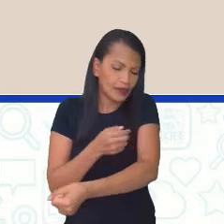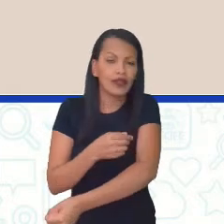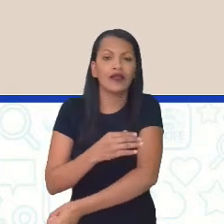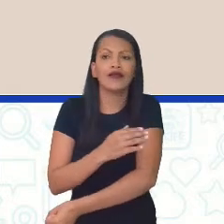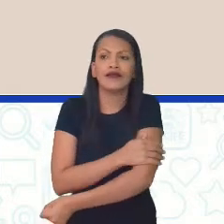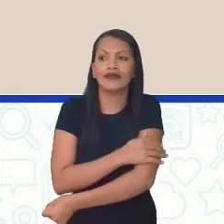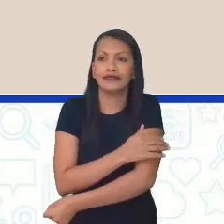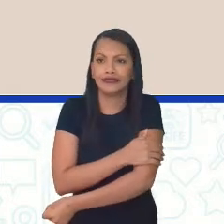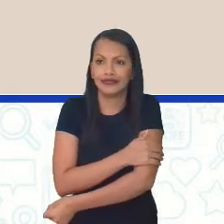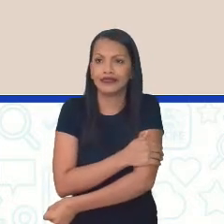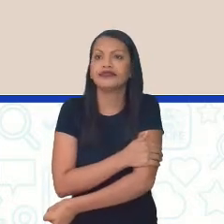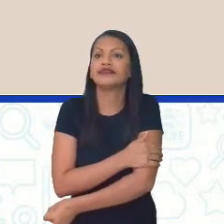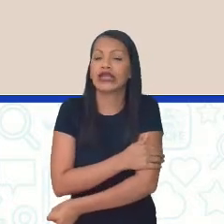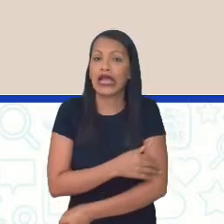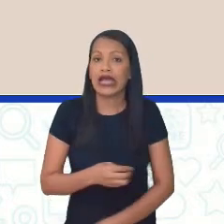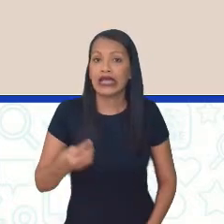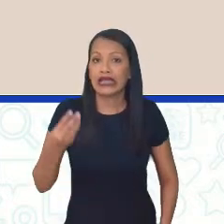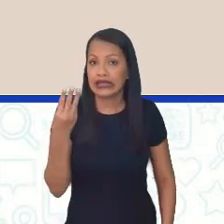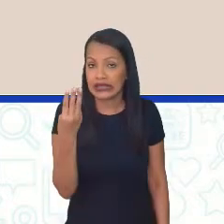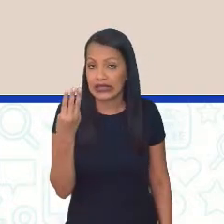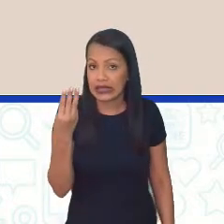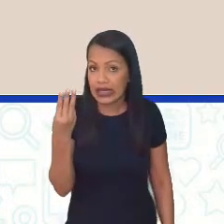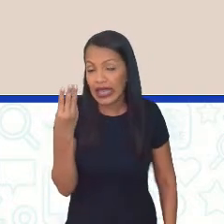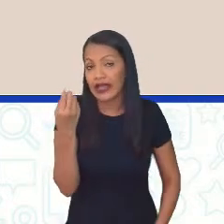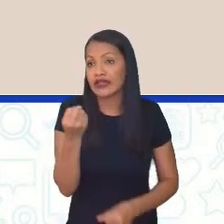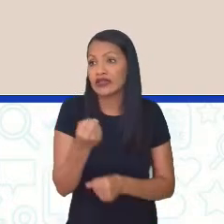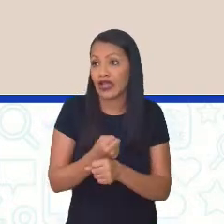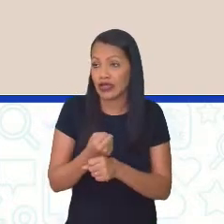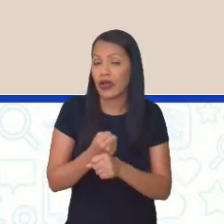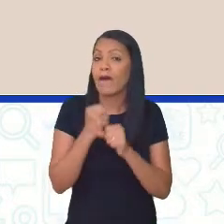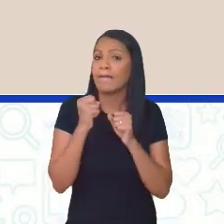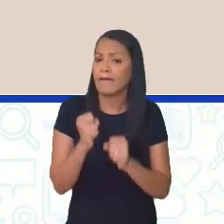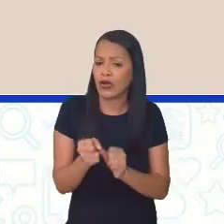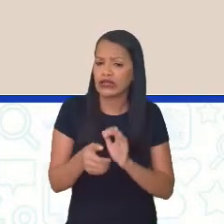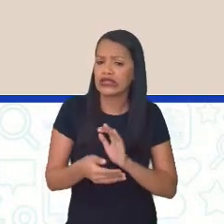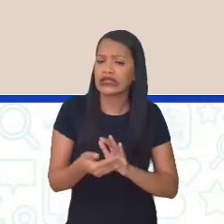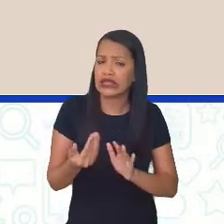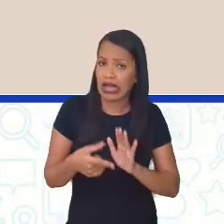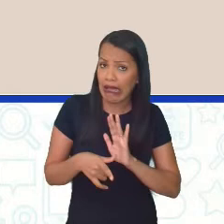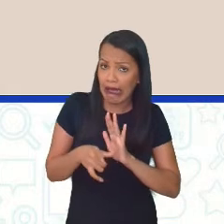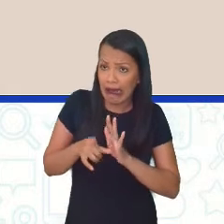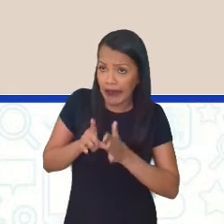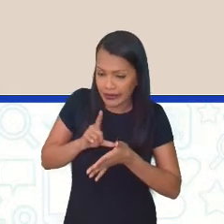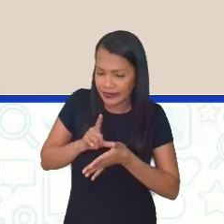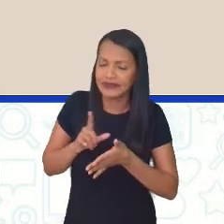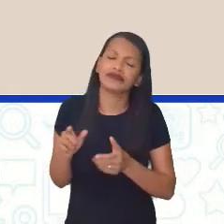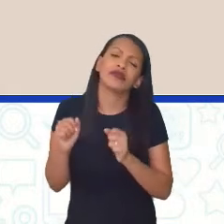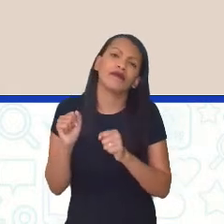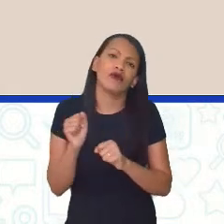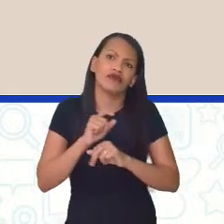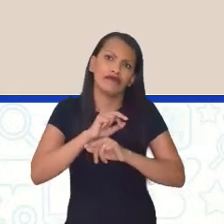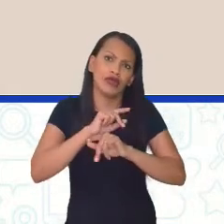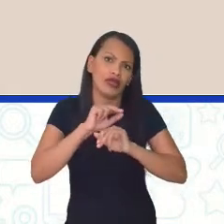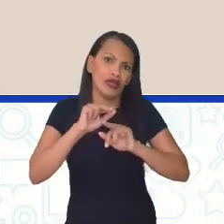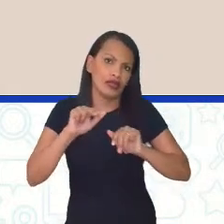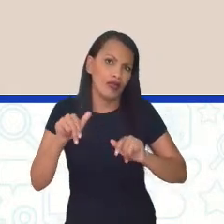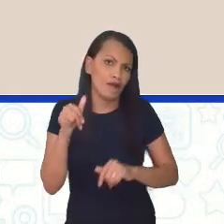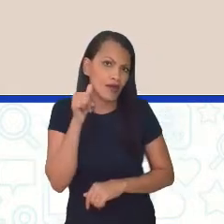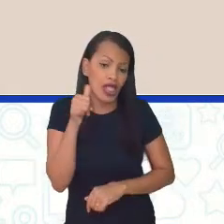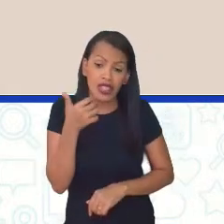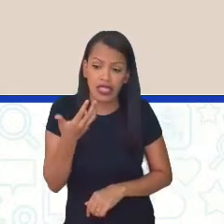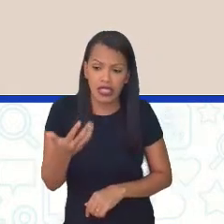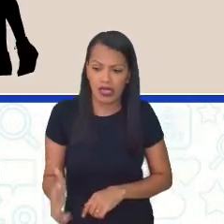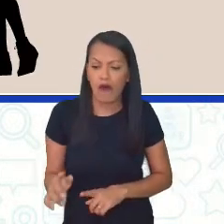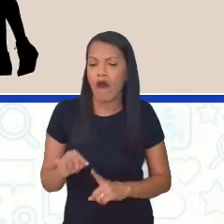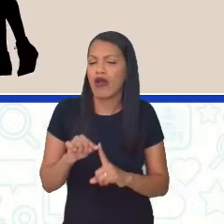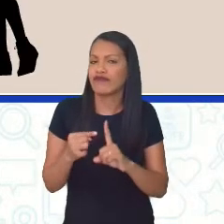e é eficaz por 3 anos, mas pode ser removido antes. Então, são várias opções que hoje tem para aquela mulher que não